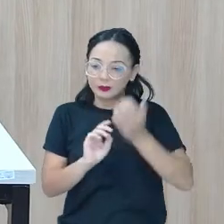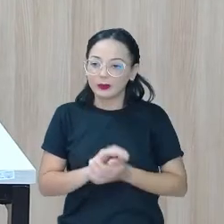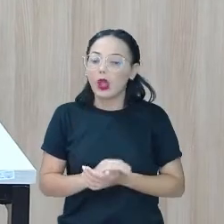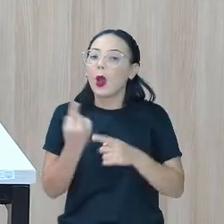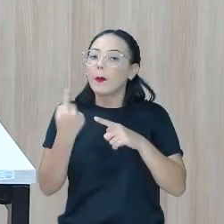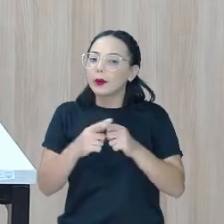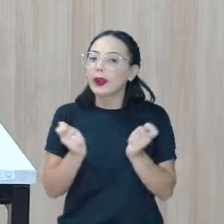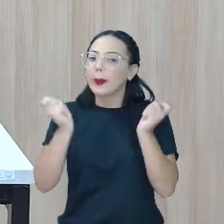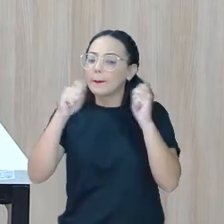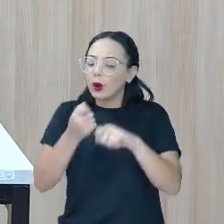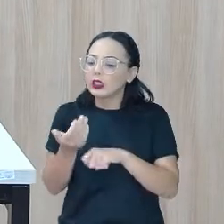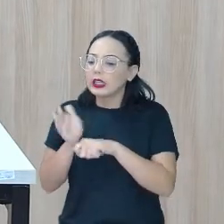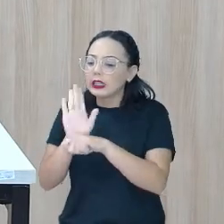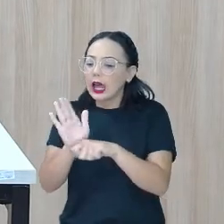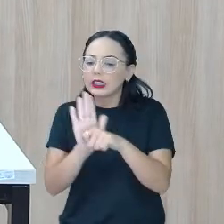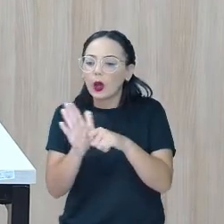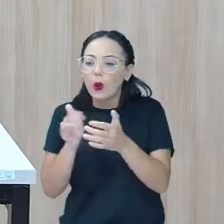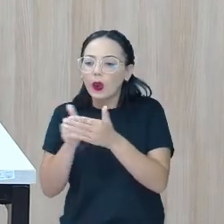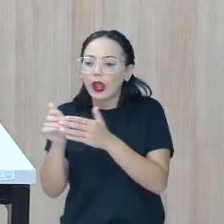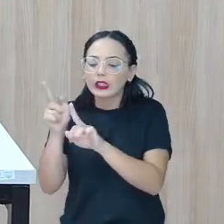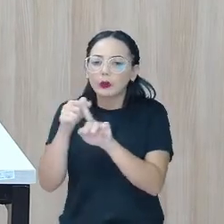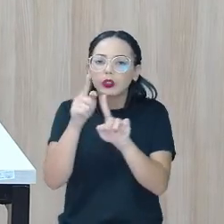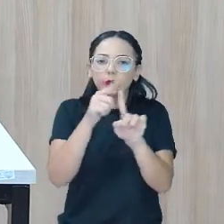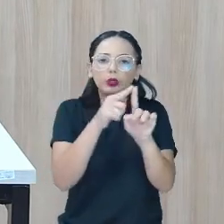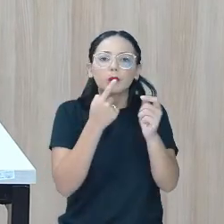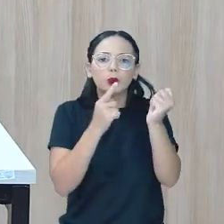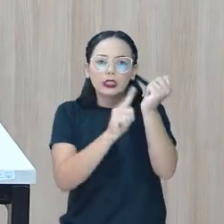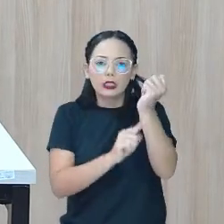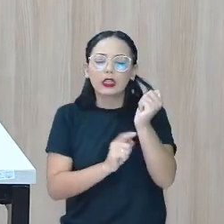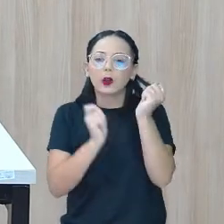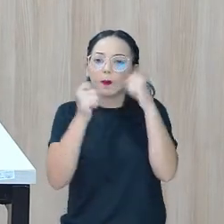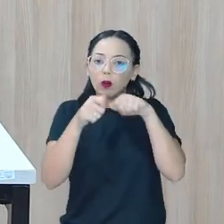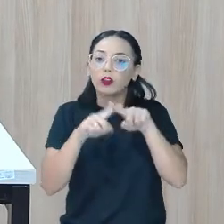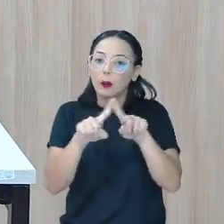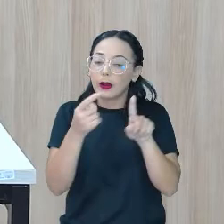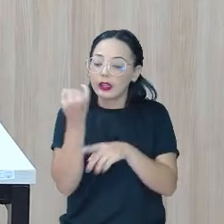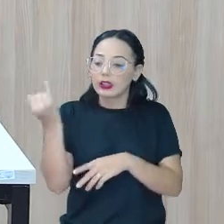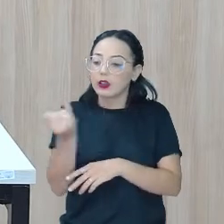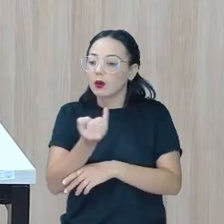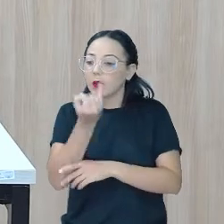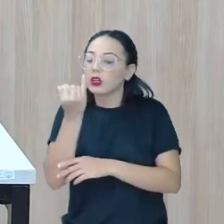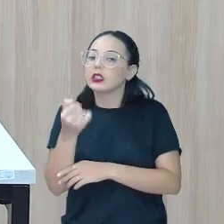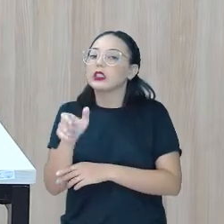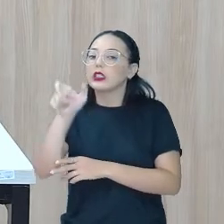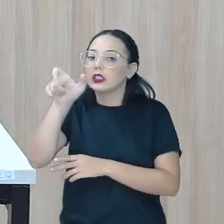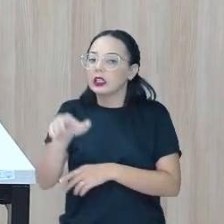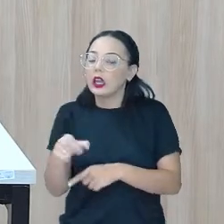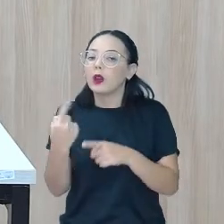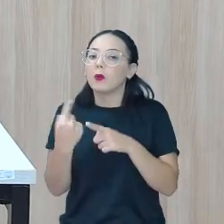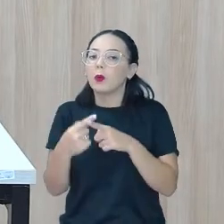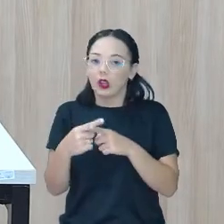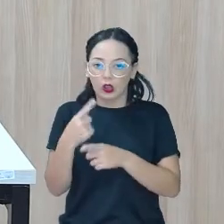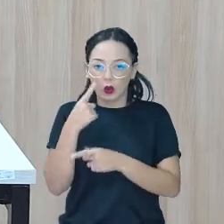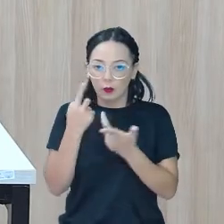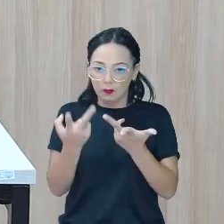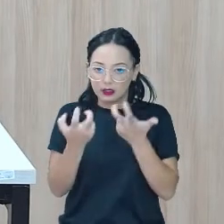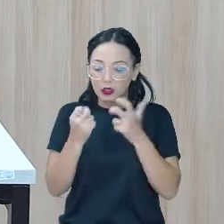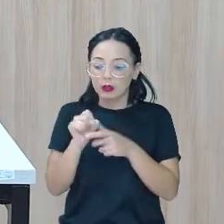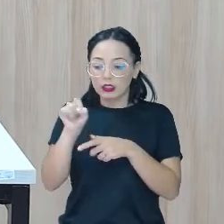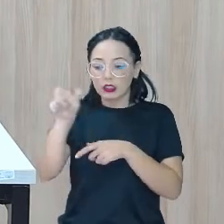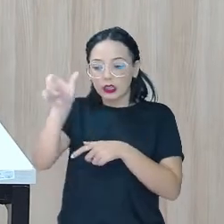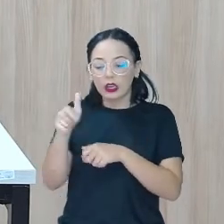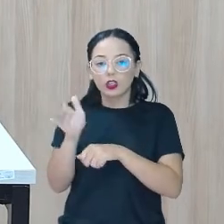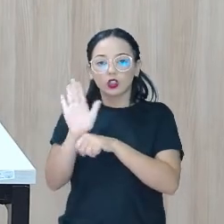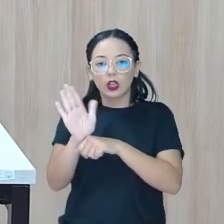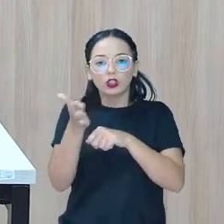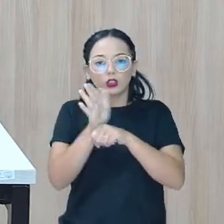Ele pode doar sangue para qualquer tipo de sangue. É muito importante esse doador, porque, veja, ele doando,